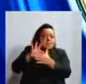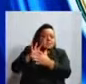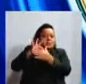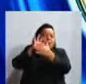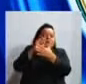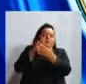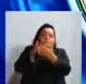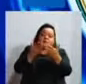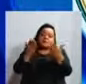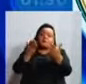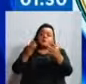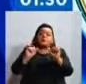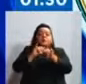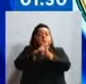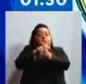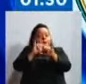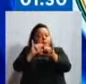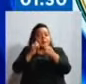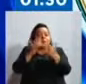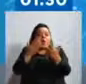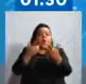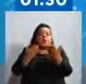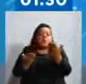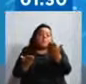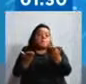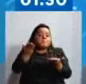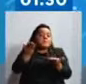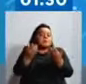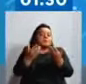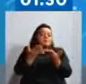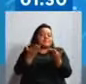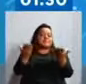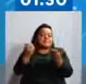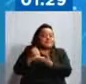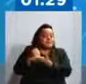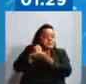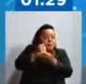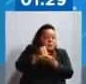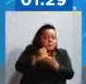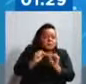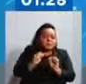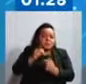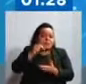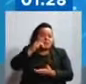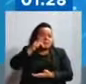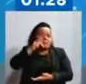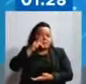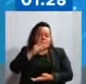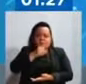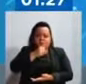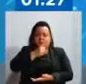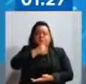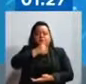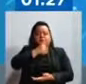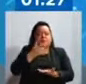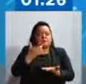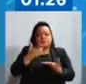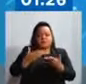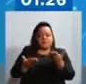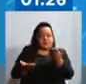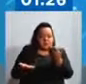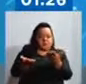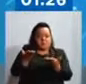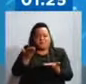campanha? Qual o peso desse apoio? Porto Velho não aguenta mais desalinhamento entre os entes